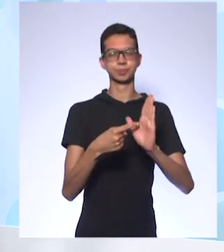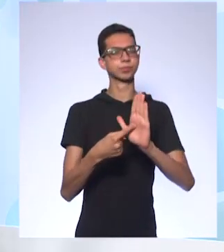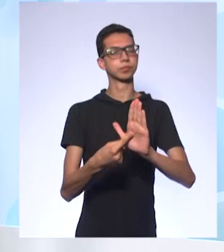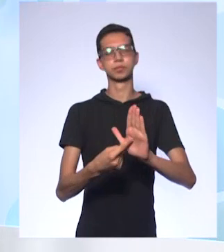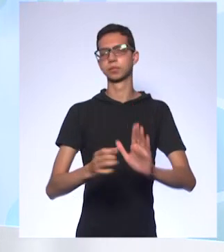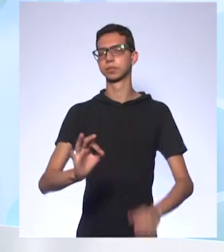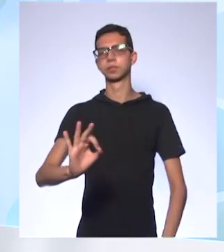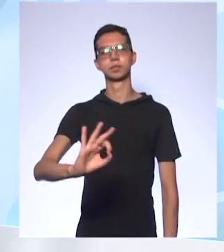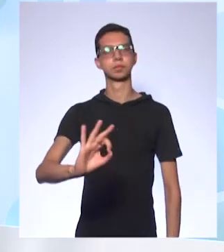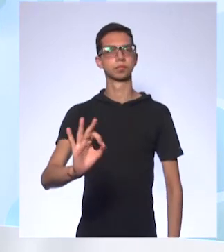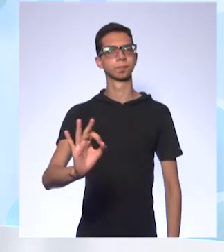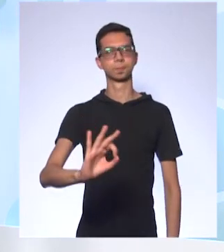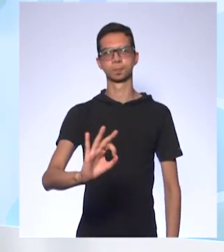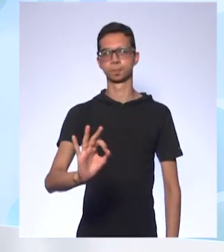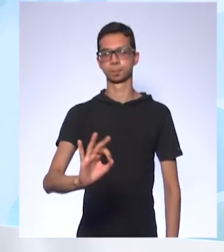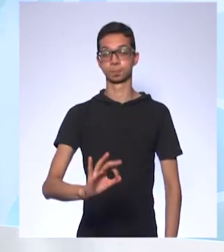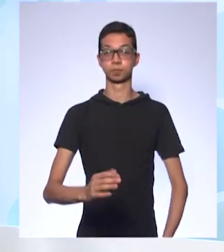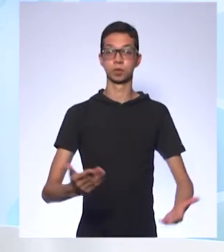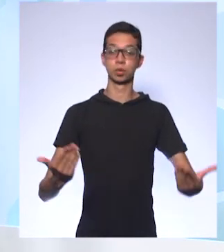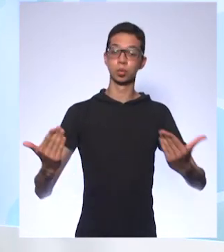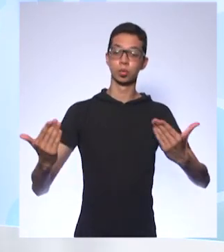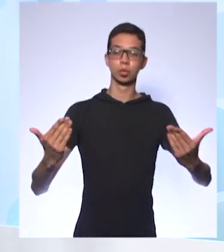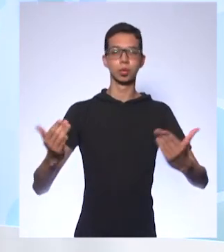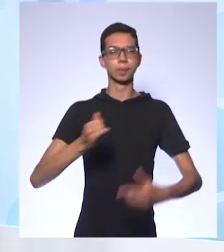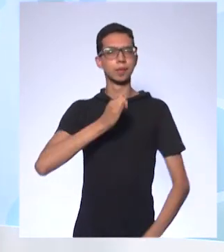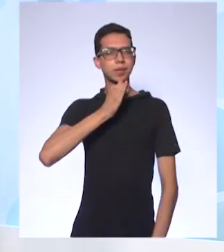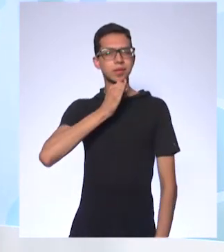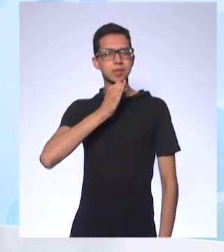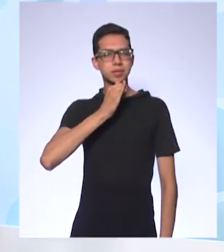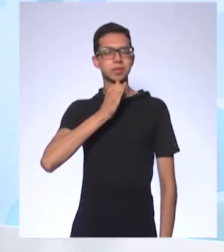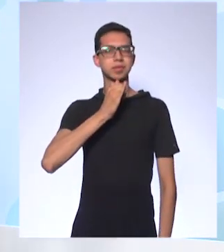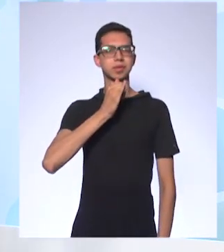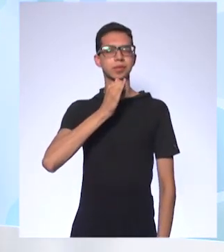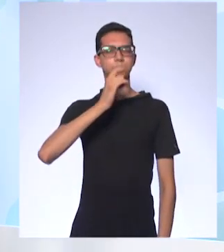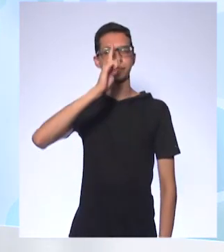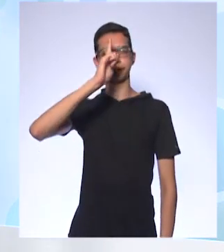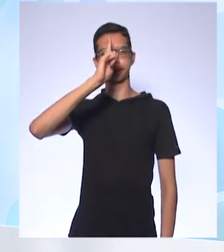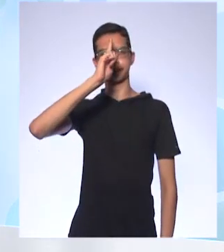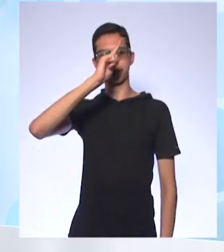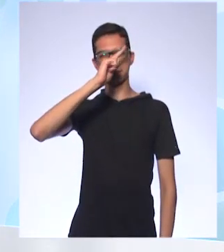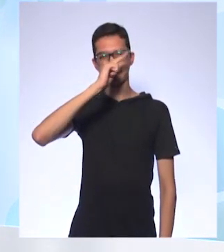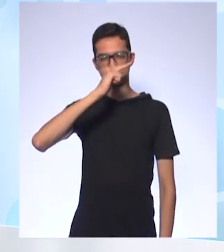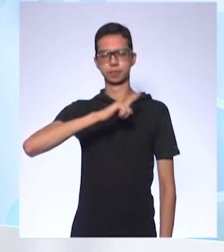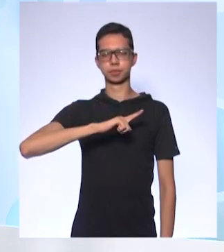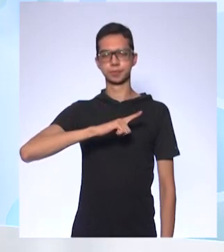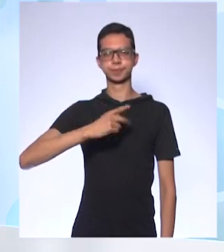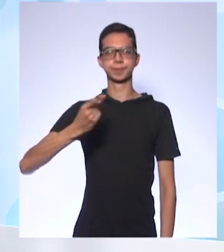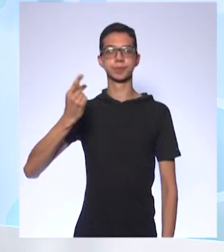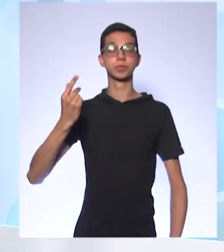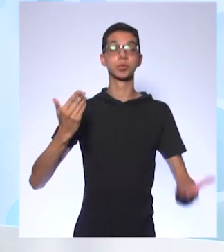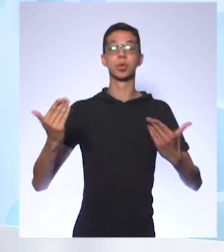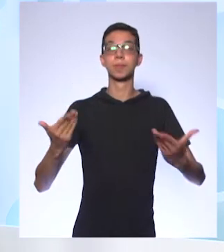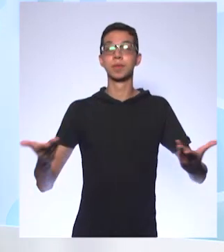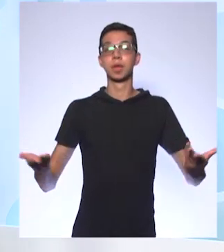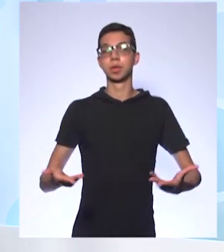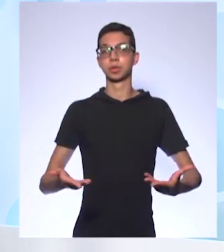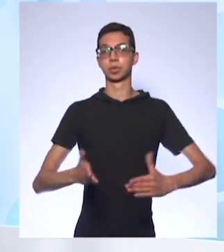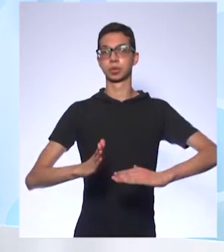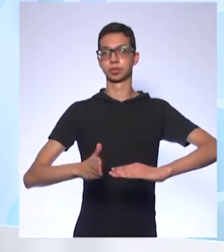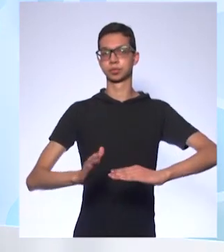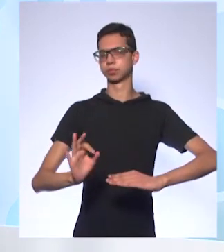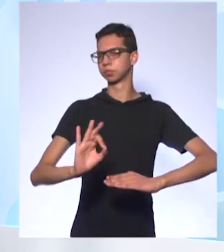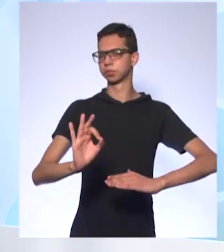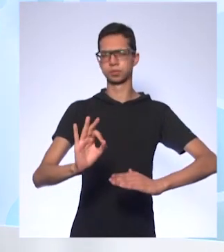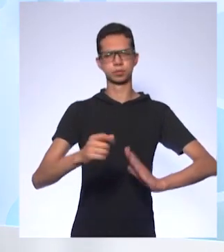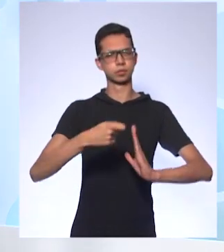indica essa relação dos relógios antigos com os relógios mais modernos. Nada no texto indica